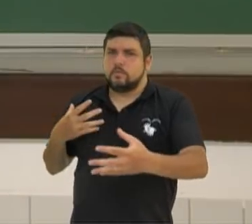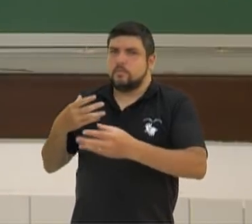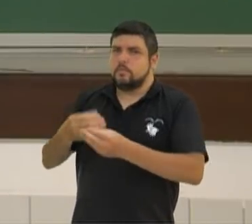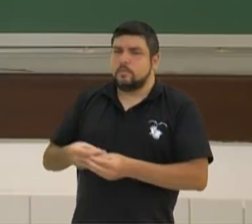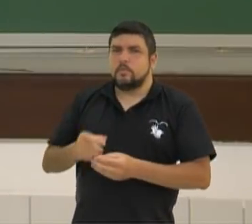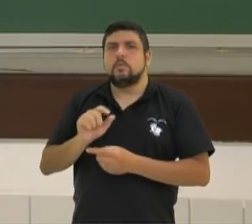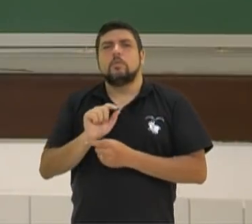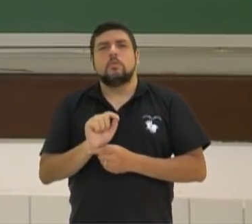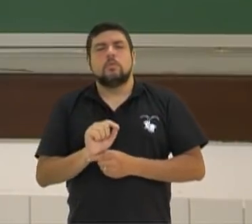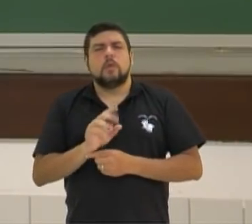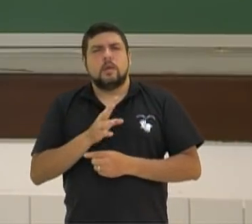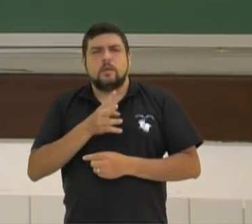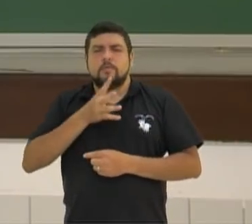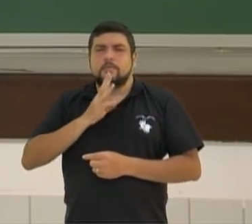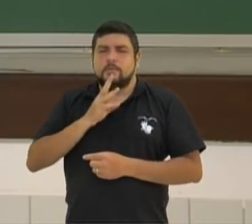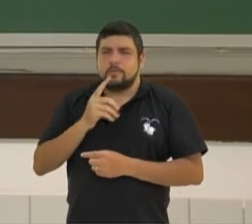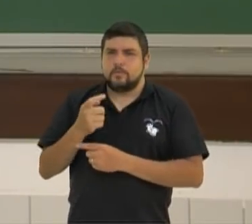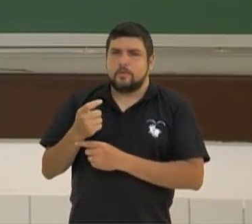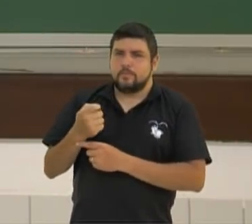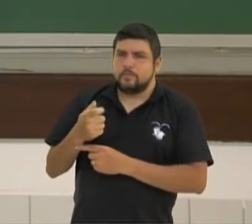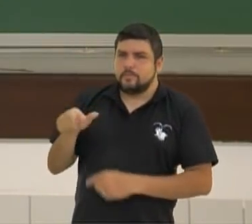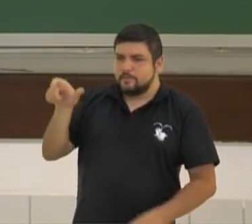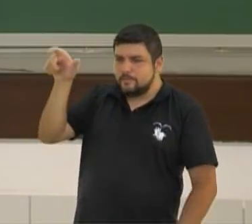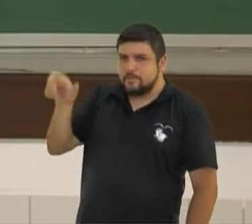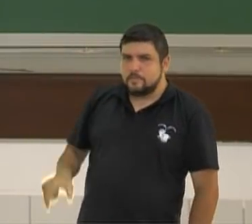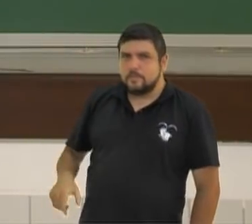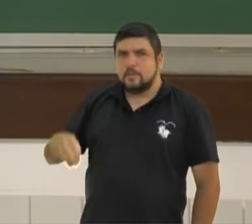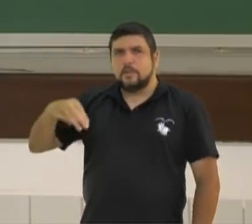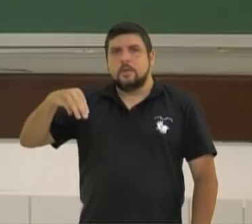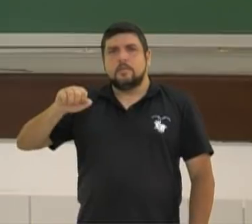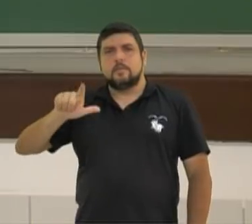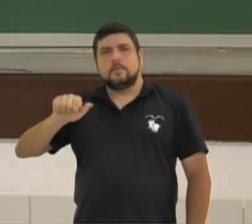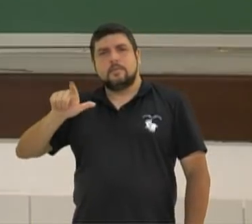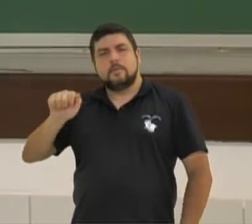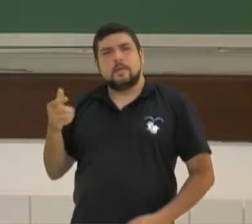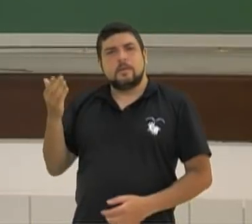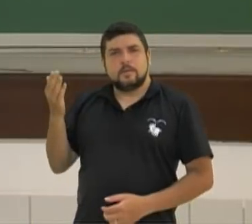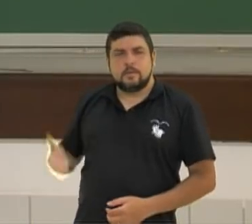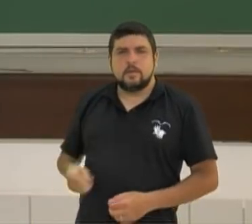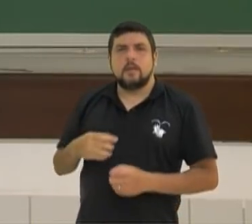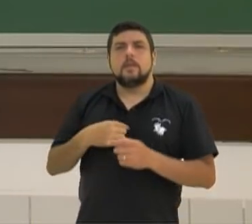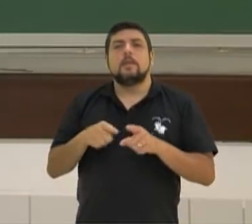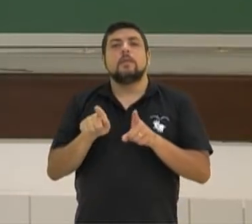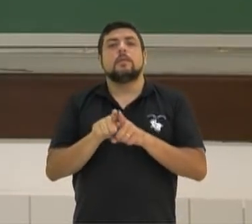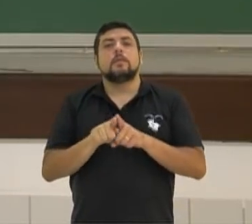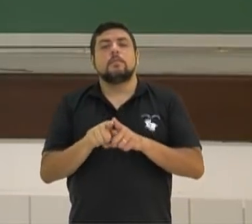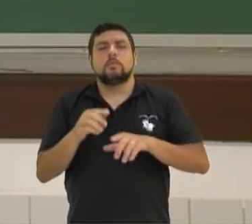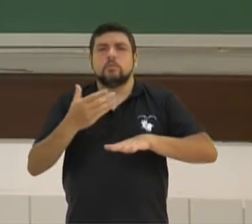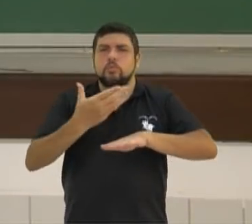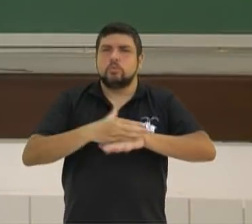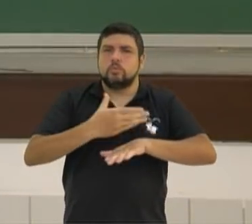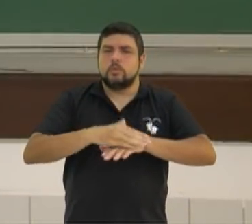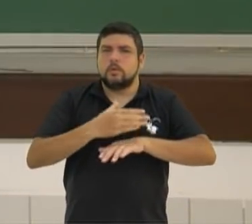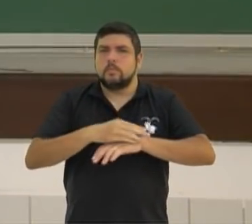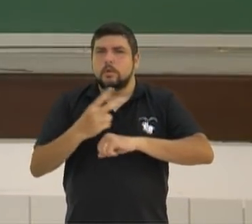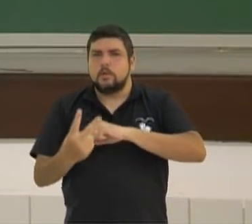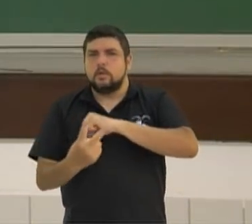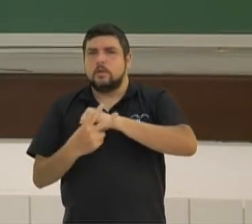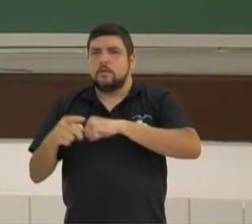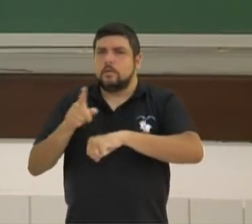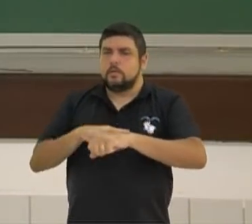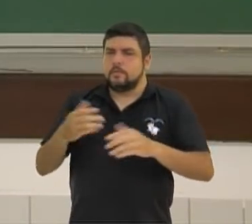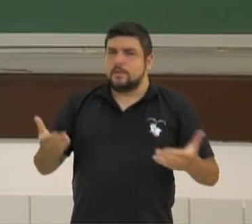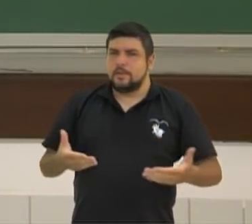Malala tornou-se tão poderosa que ela ganhou uma casa, um livro ou vários prêmios.